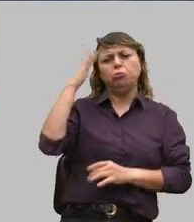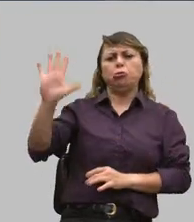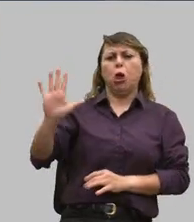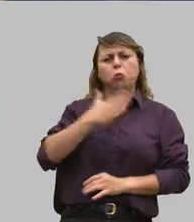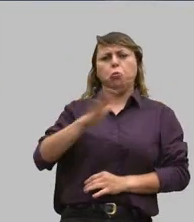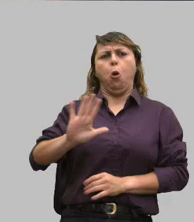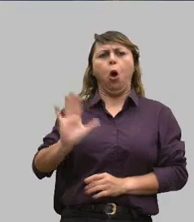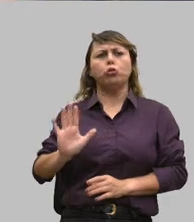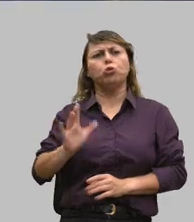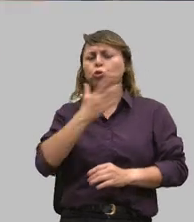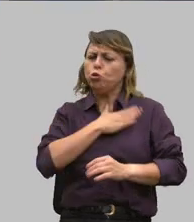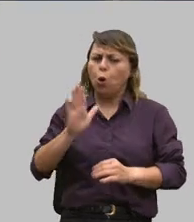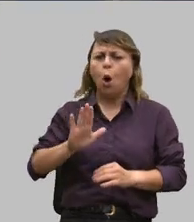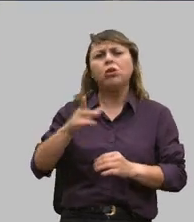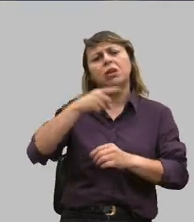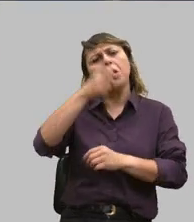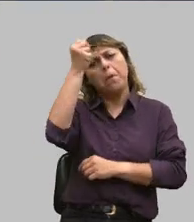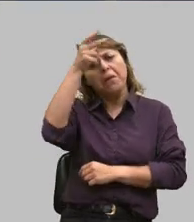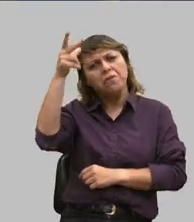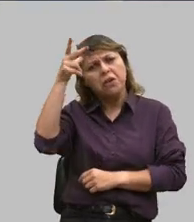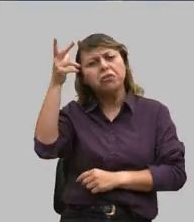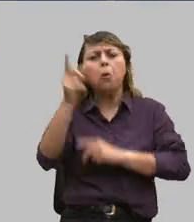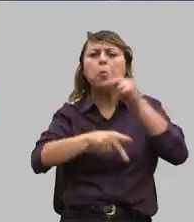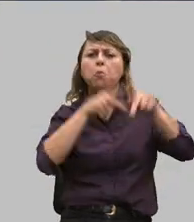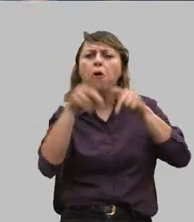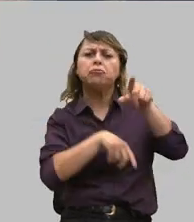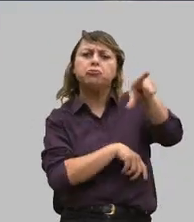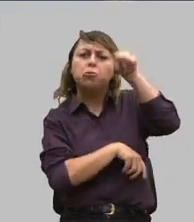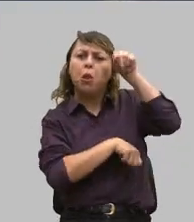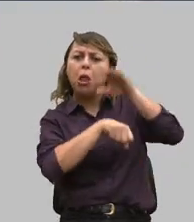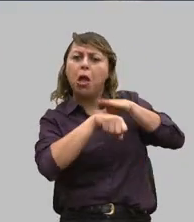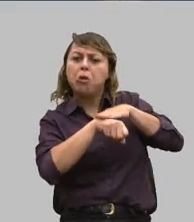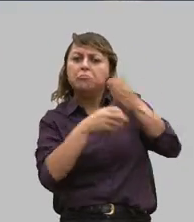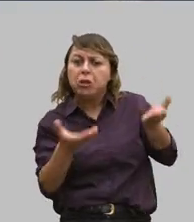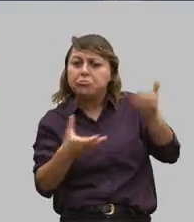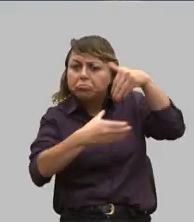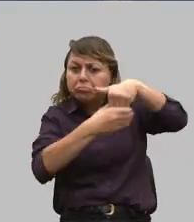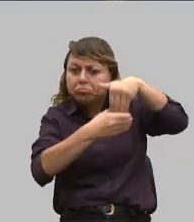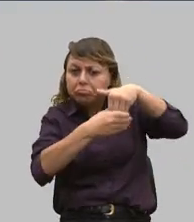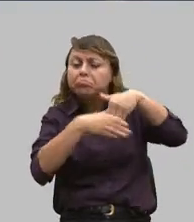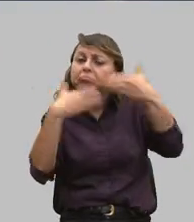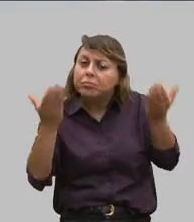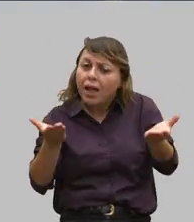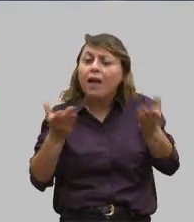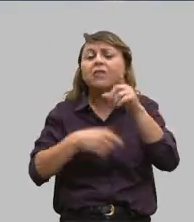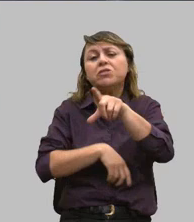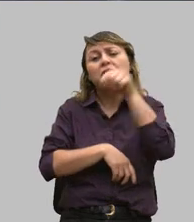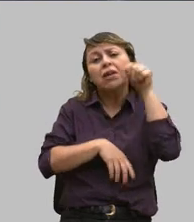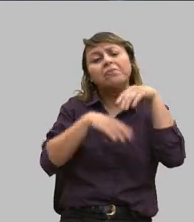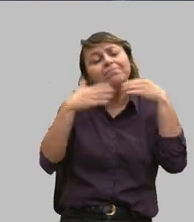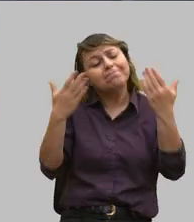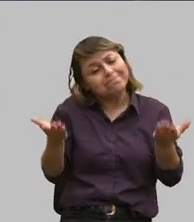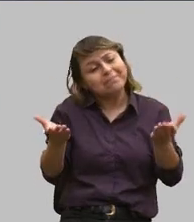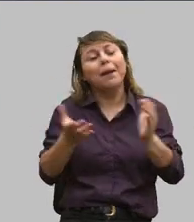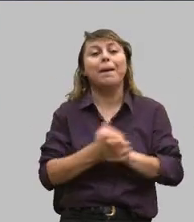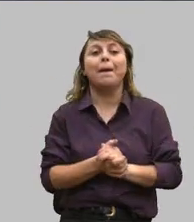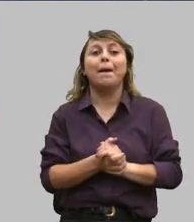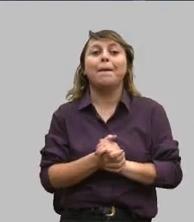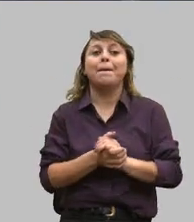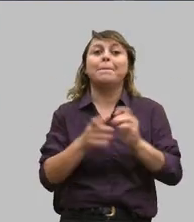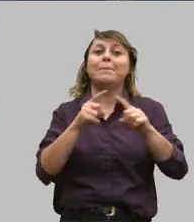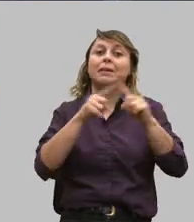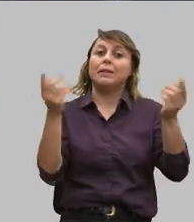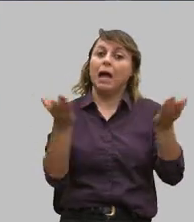tá bom ele não gosta ele é o prefeito foi o povo que escolheu né escolheu tudo bem Vai vai lá o que seja né mas agora